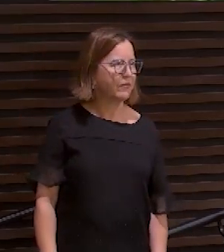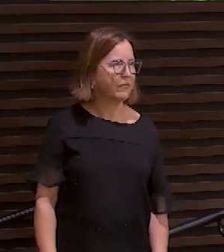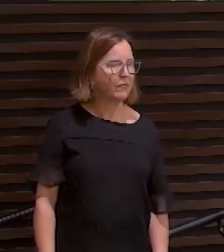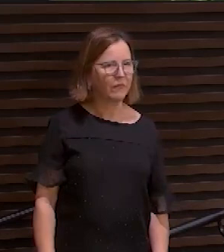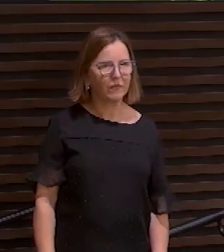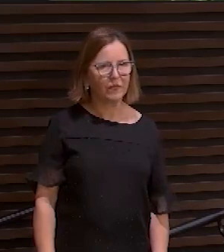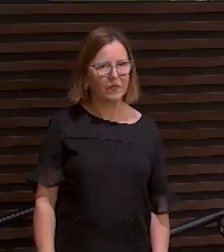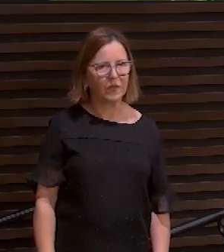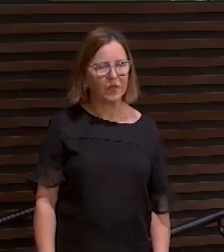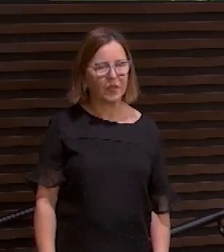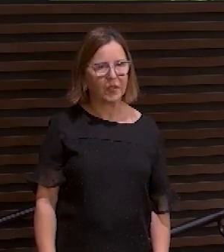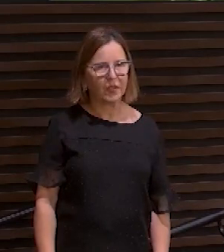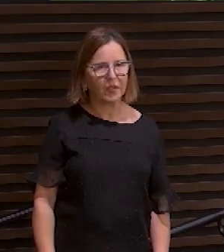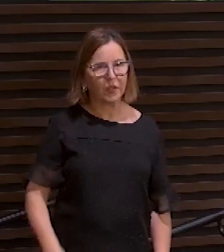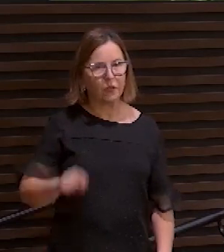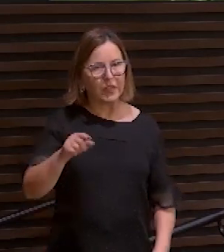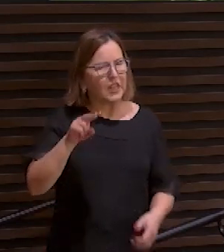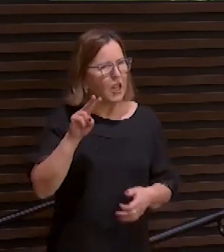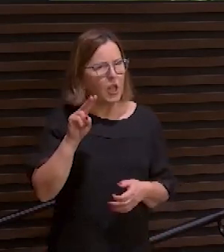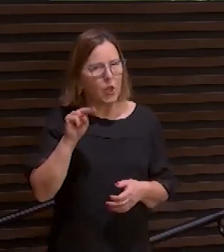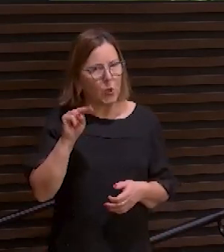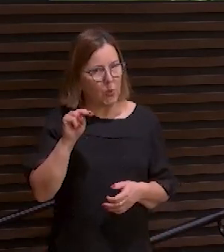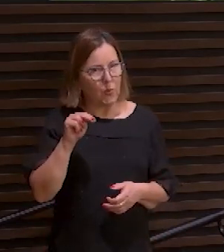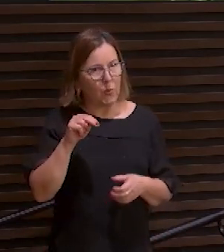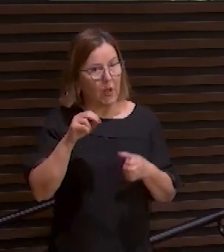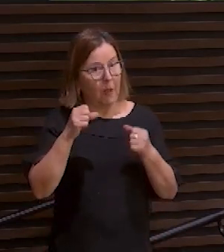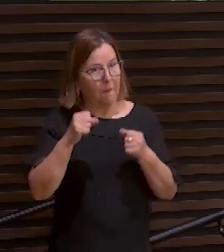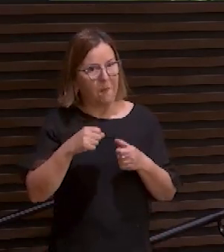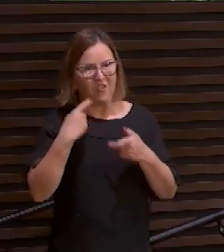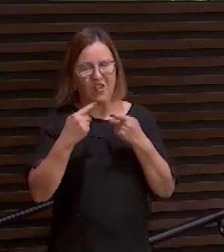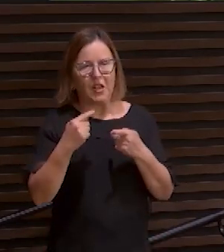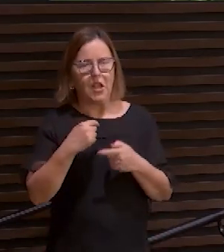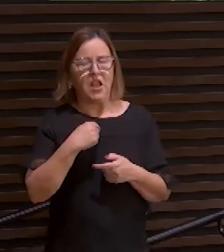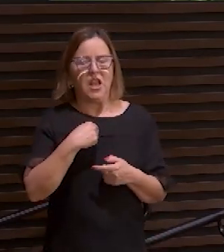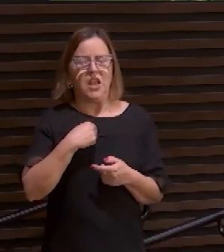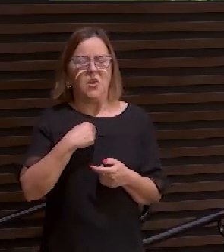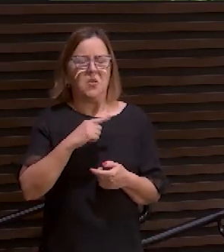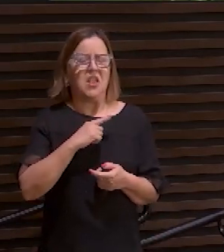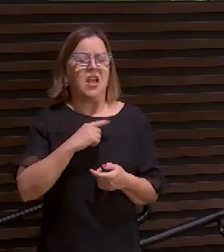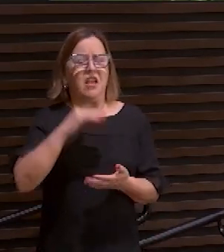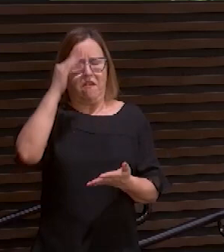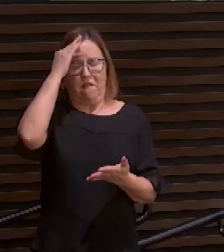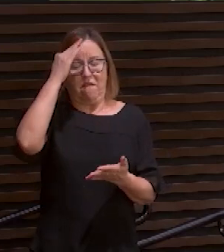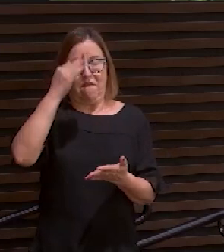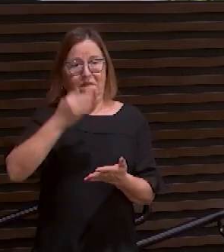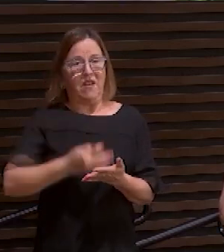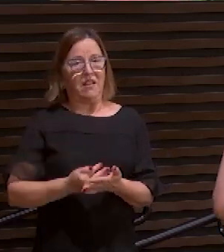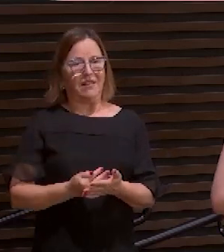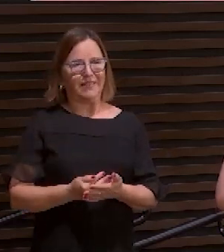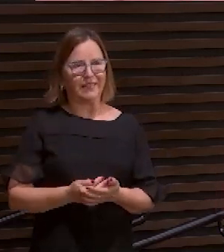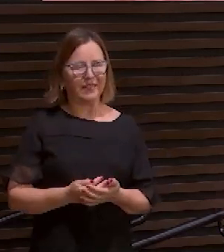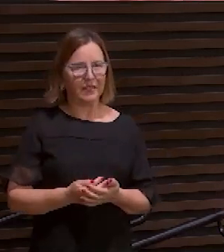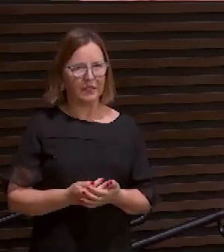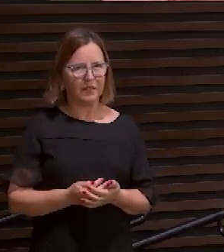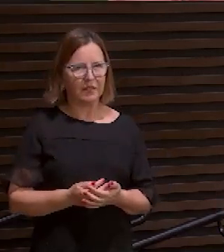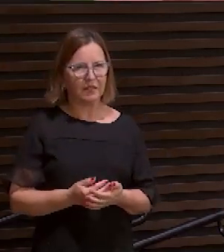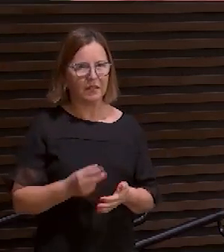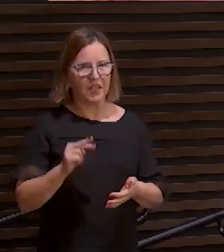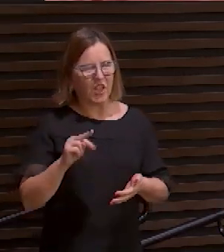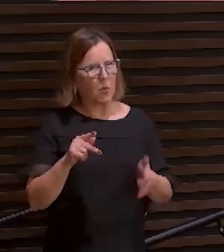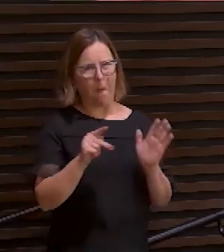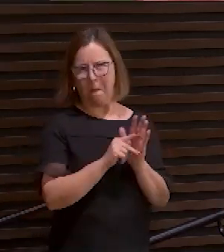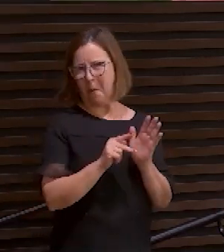Nunca você vai dizer que, olha, eu tenho fé. Como se fosse sua. Se